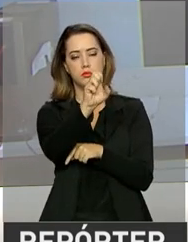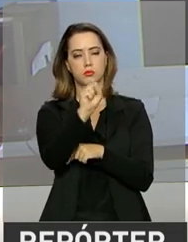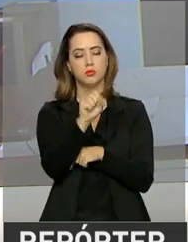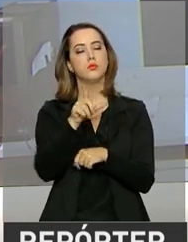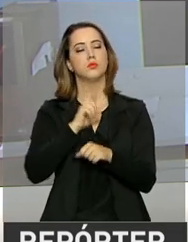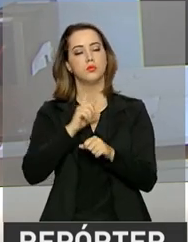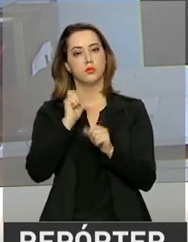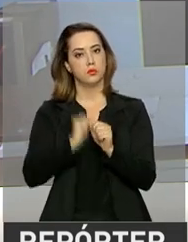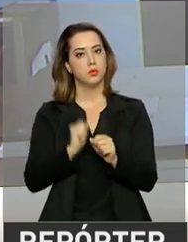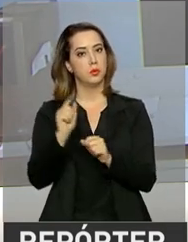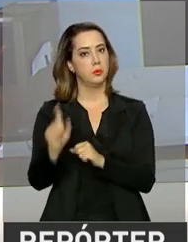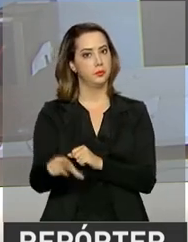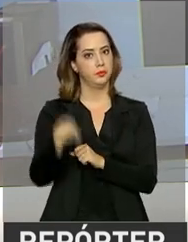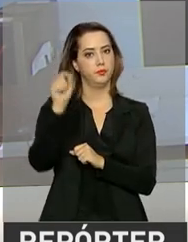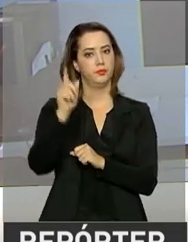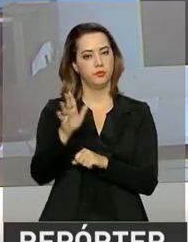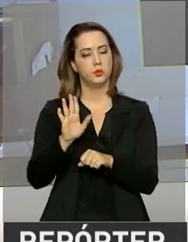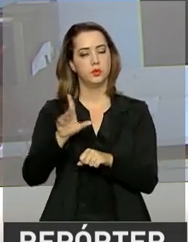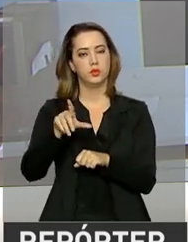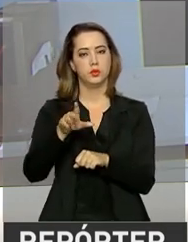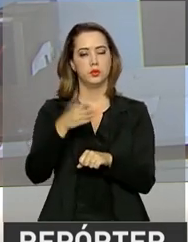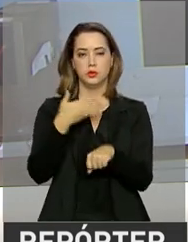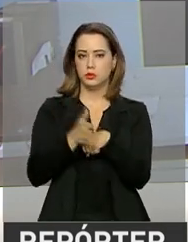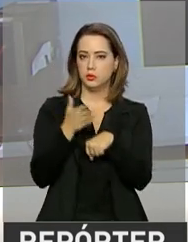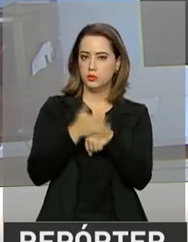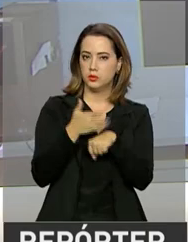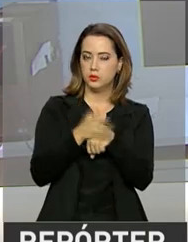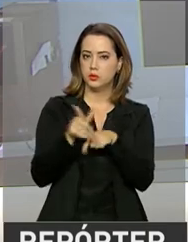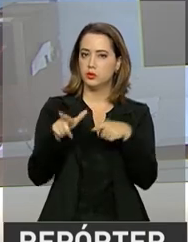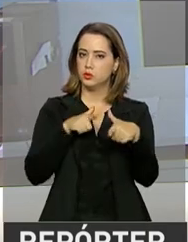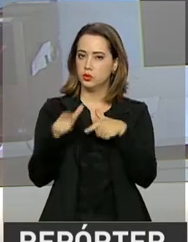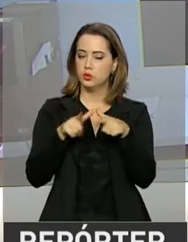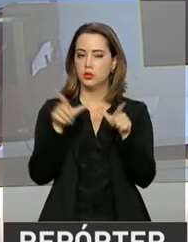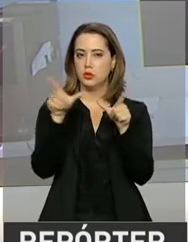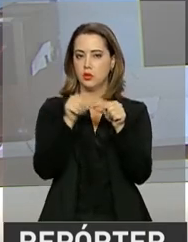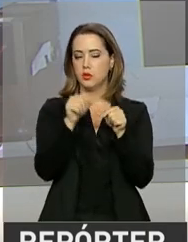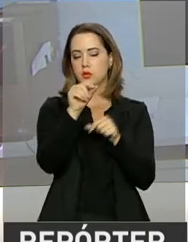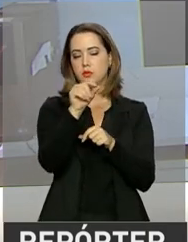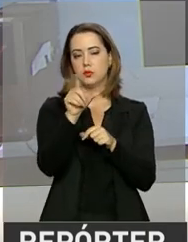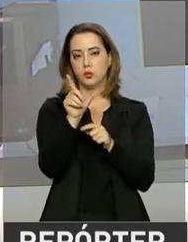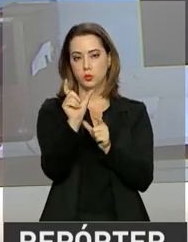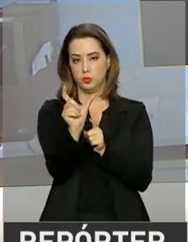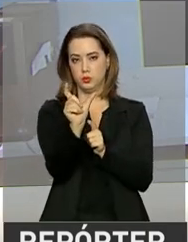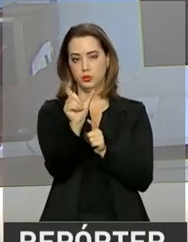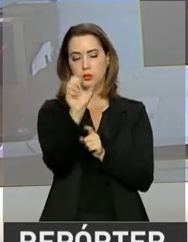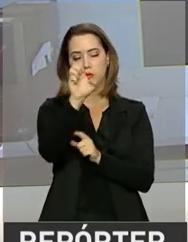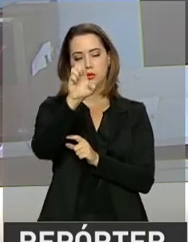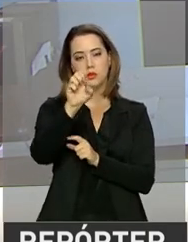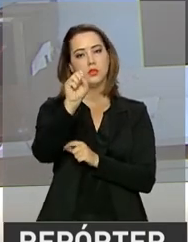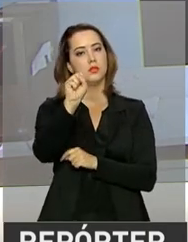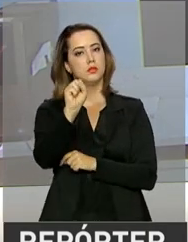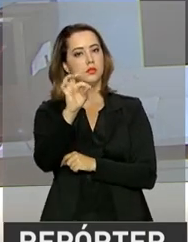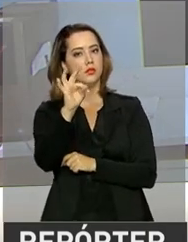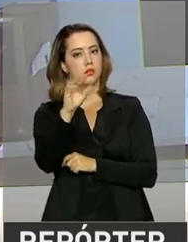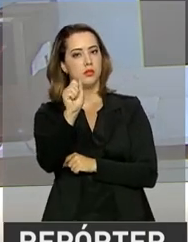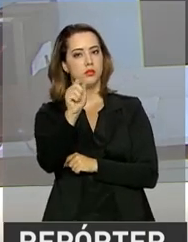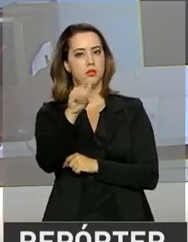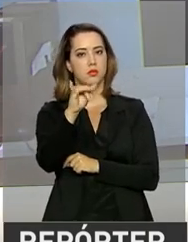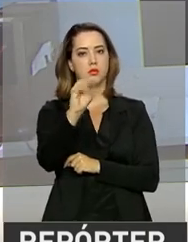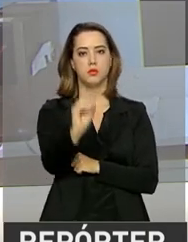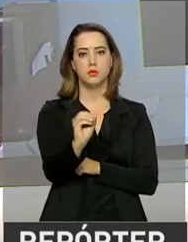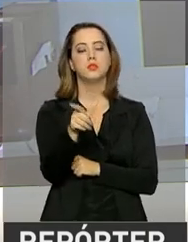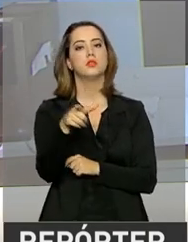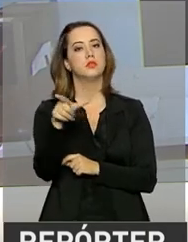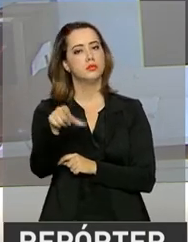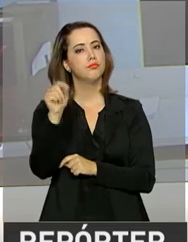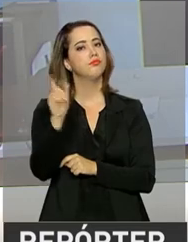administração pública federal o governo publicou no Diário Oficial de hoje as orientações PR os órgãos públicos federais